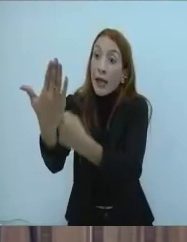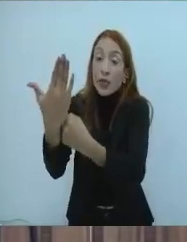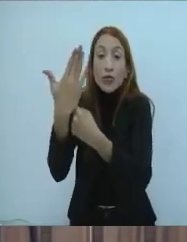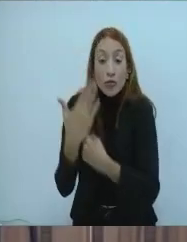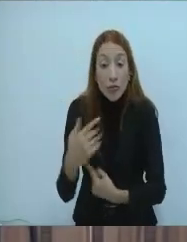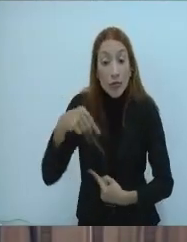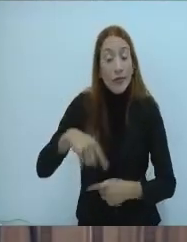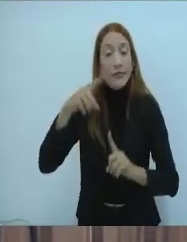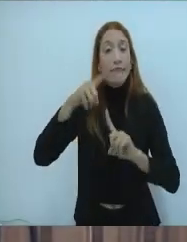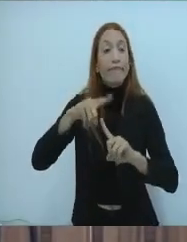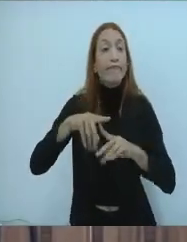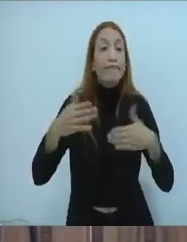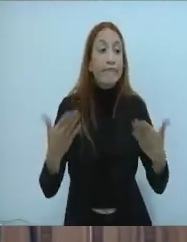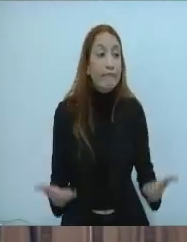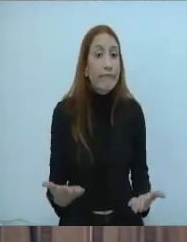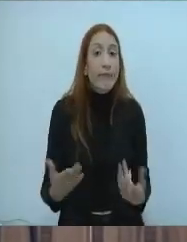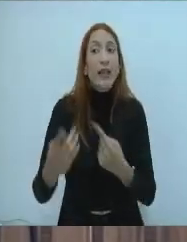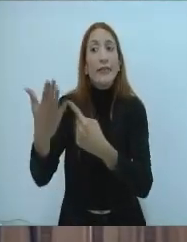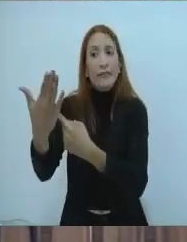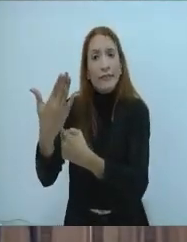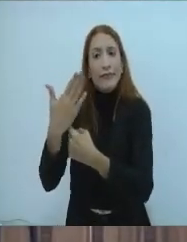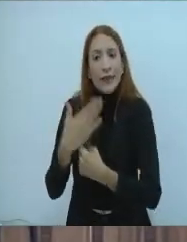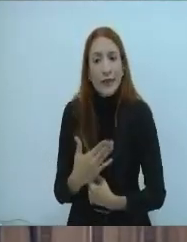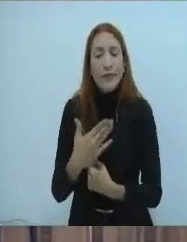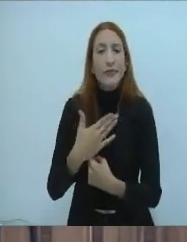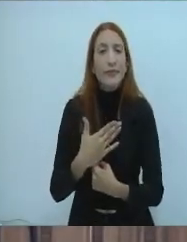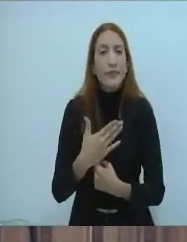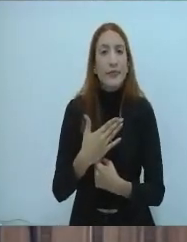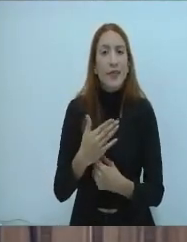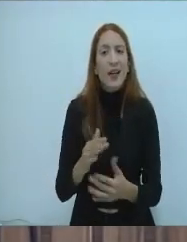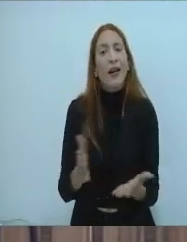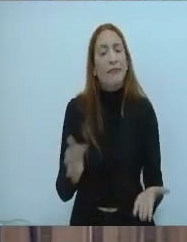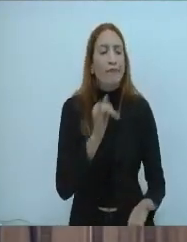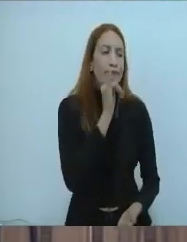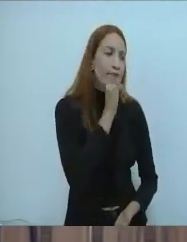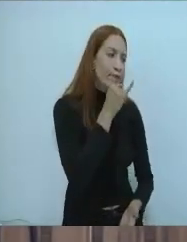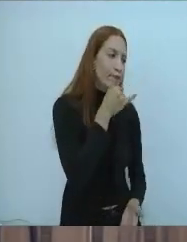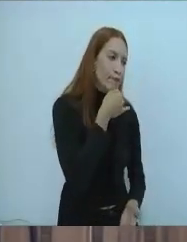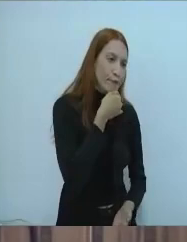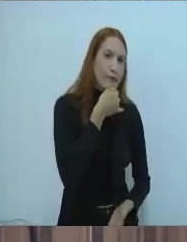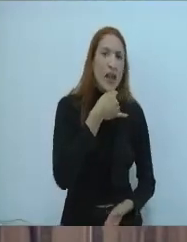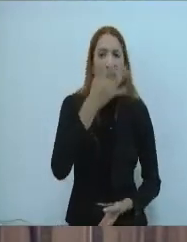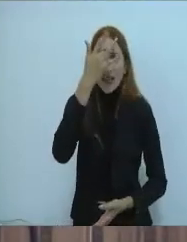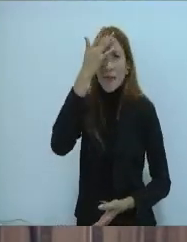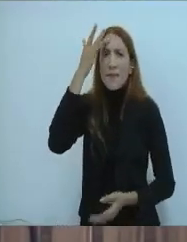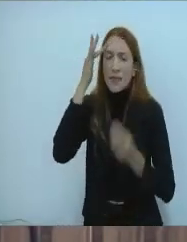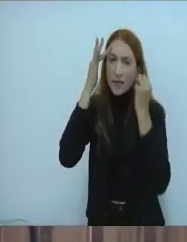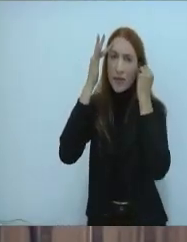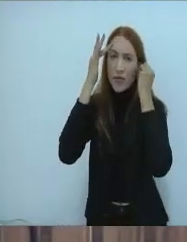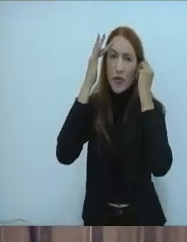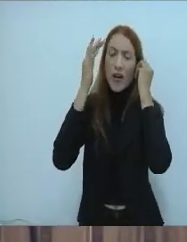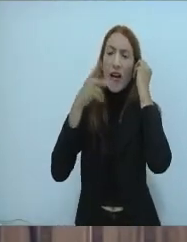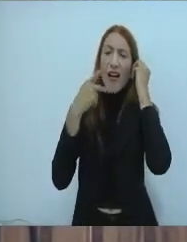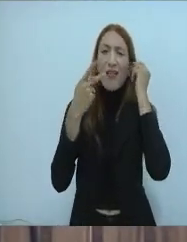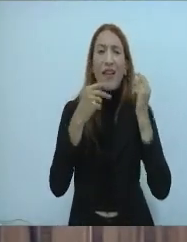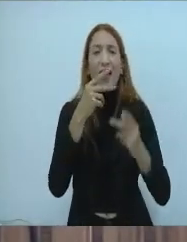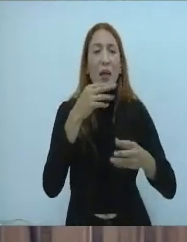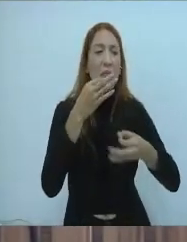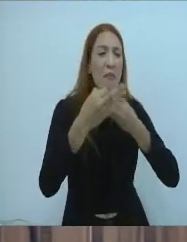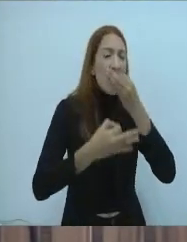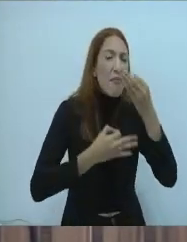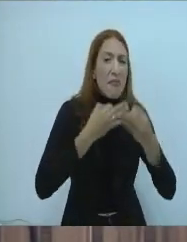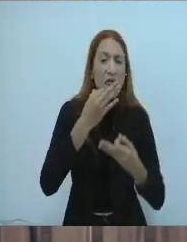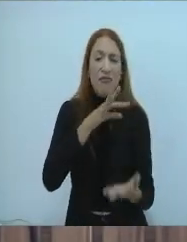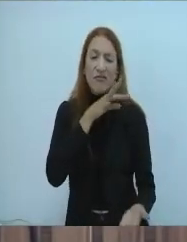Teixeira de Freitas traga um recursos é decepcionante tiver essa oposição usando as críticas